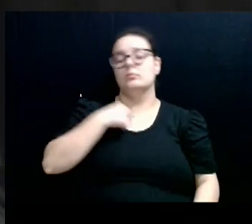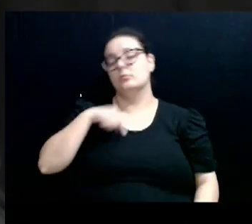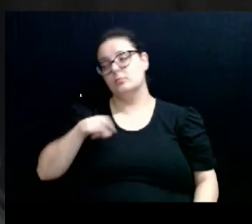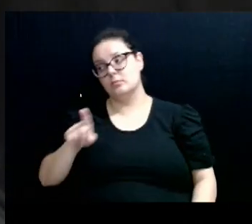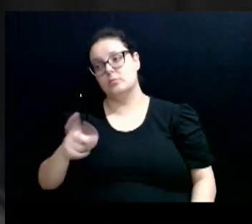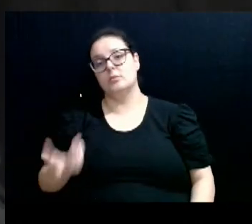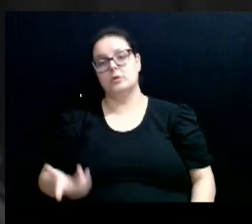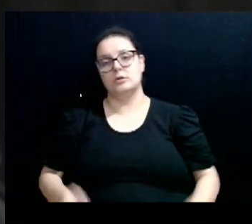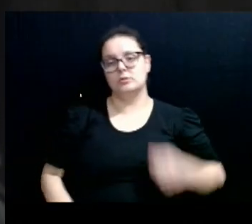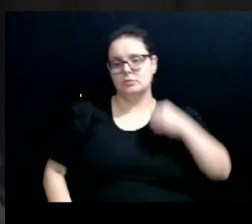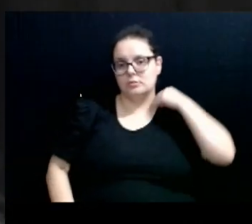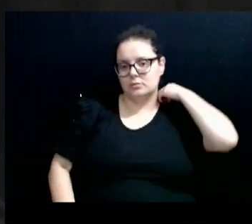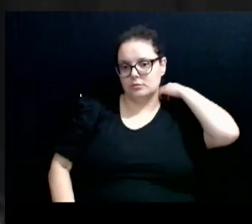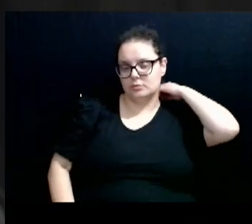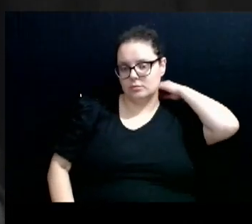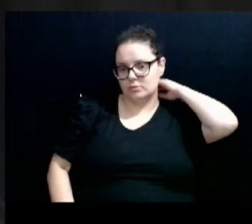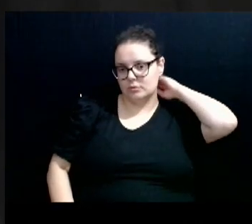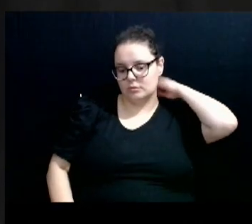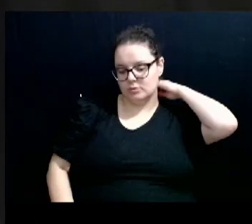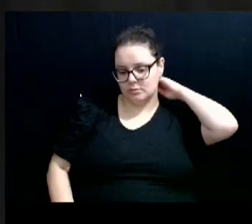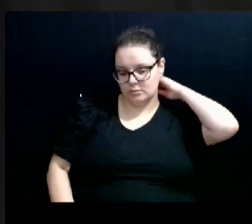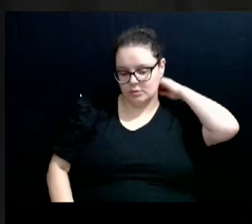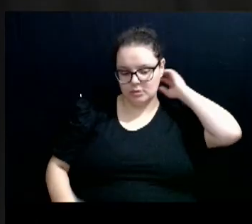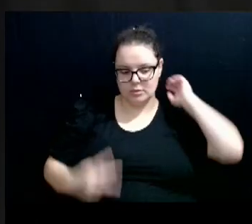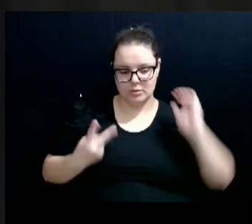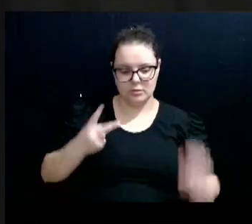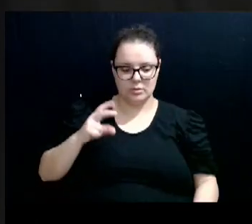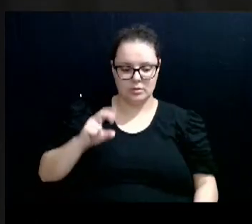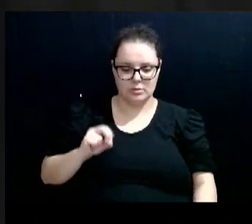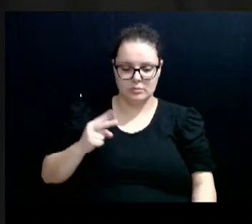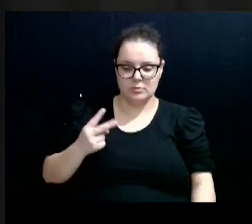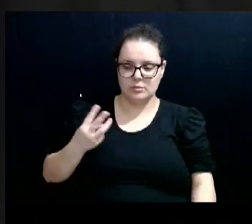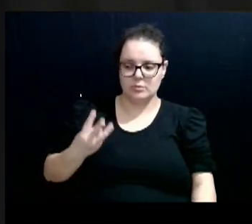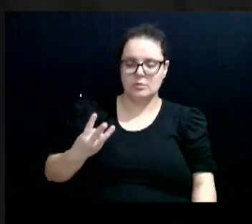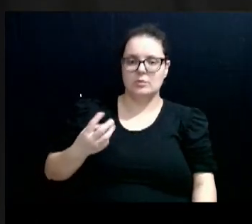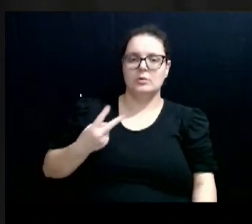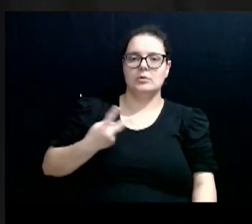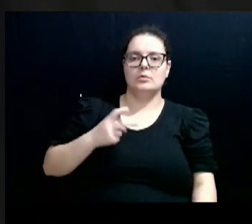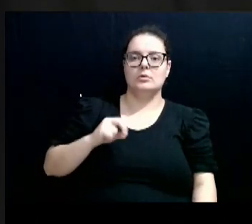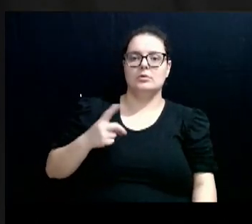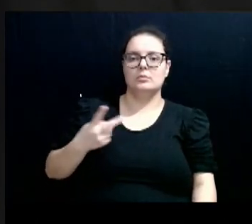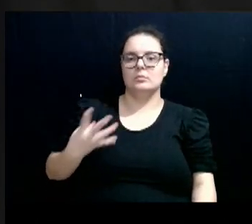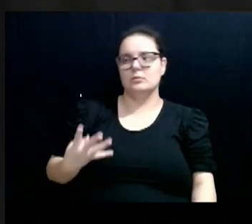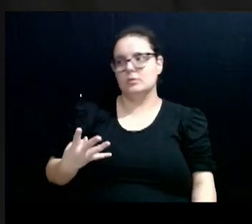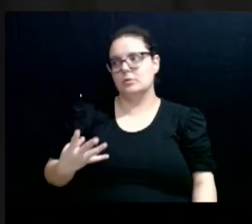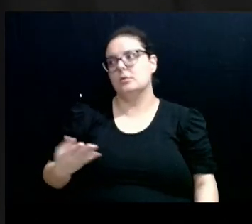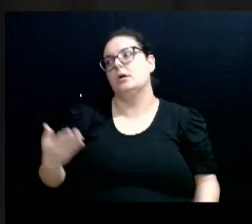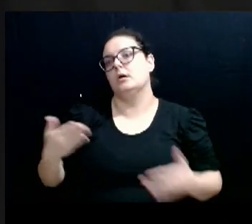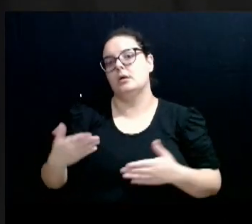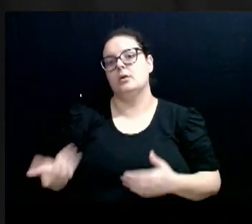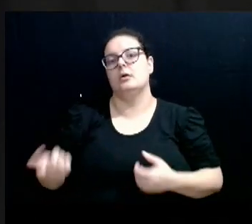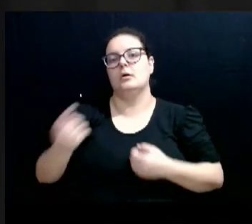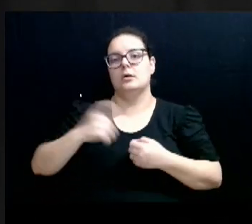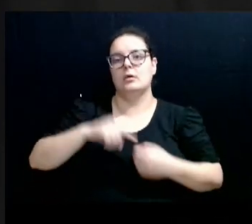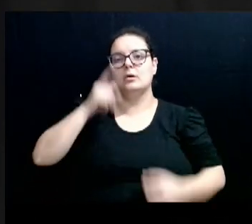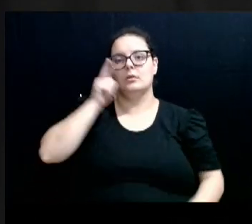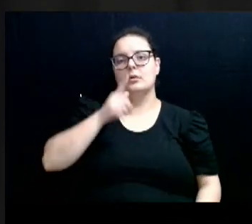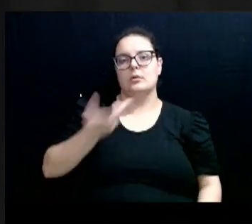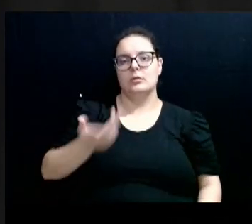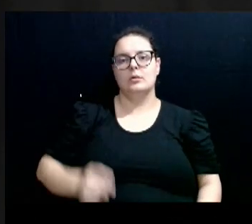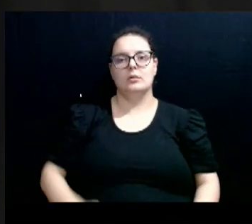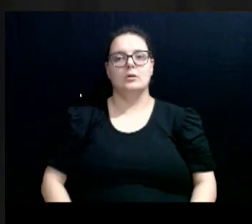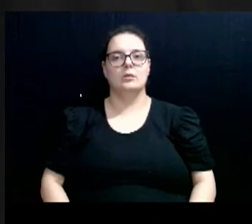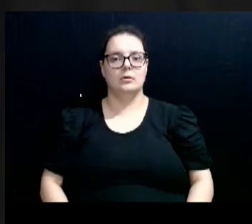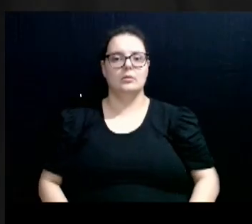2023, 2024, agora que eu consegui voltar devido a esses acordos, né, que